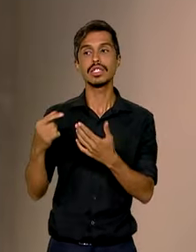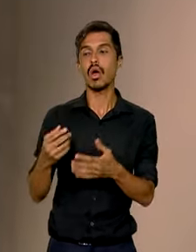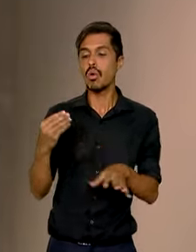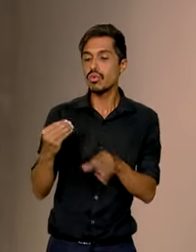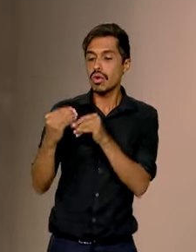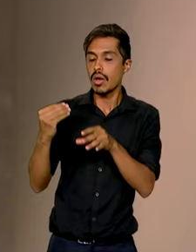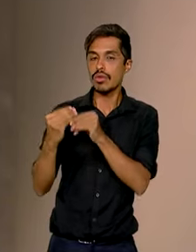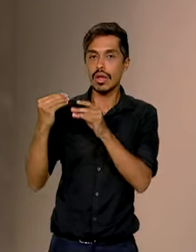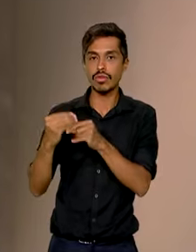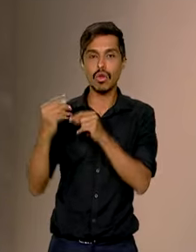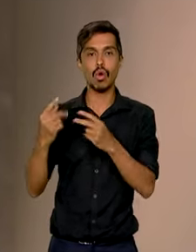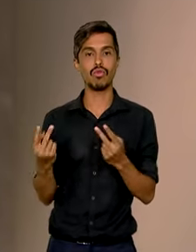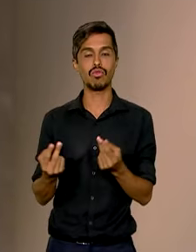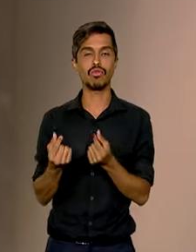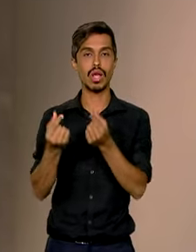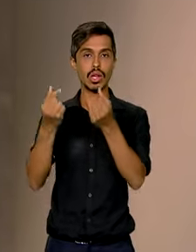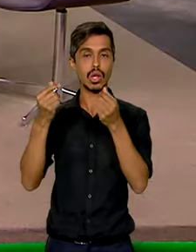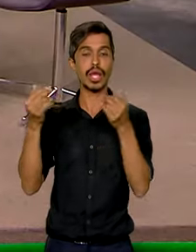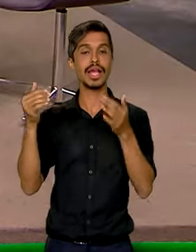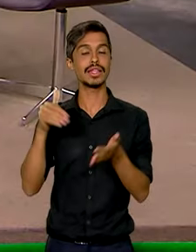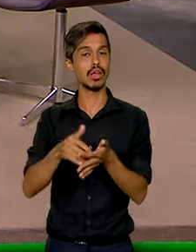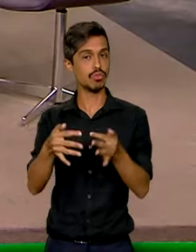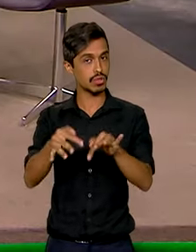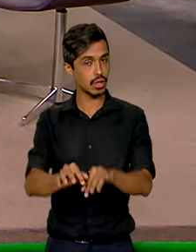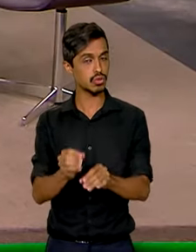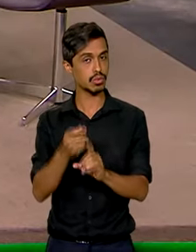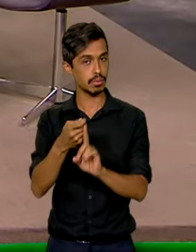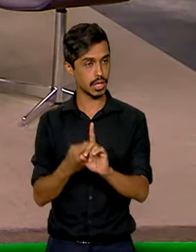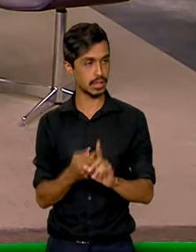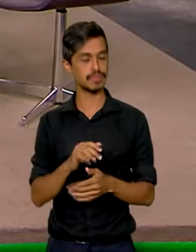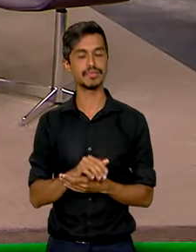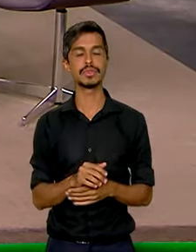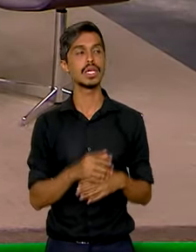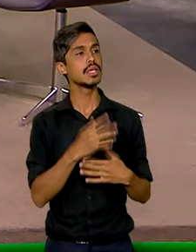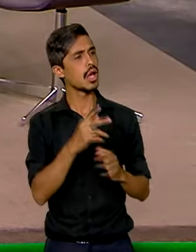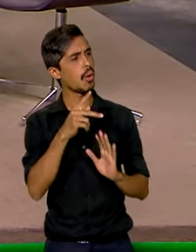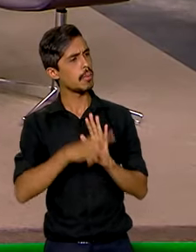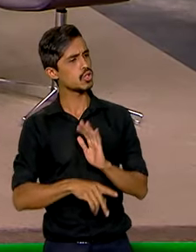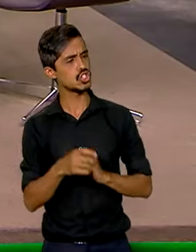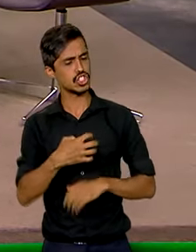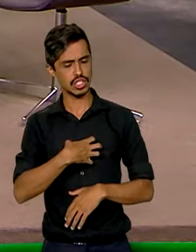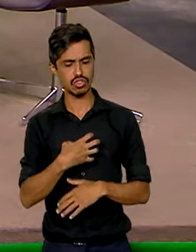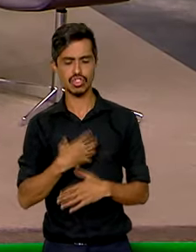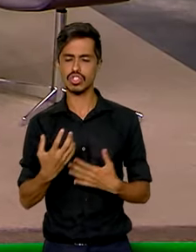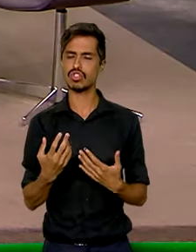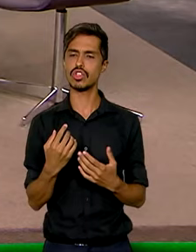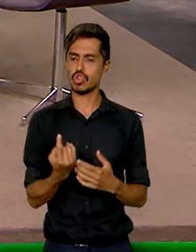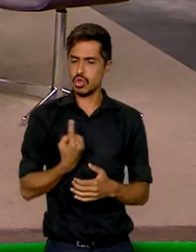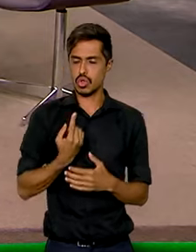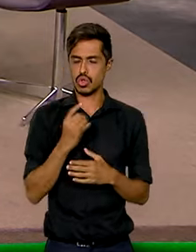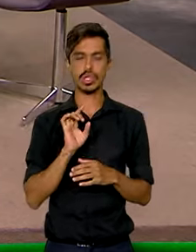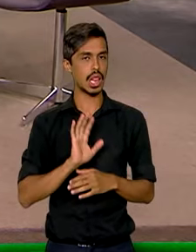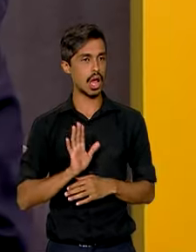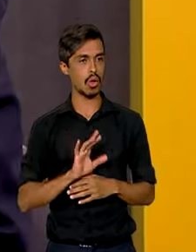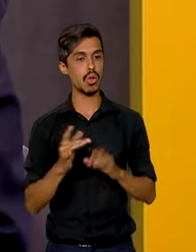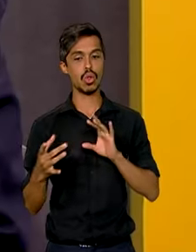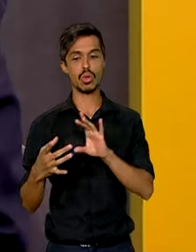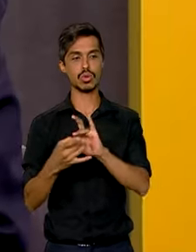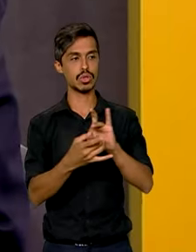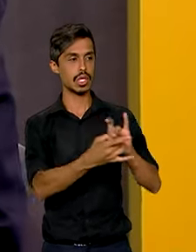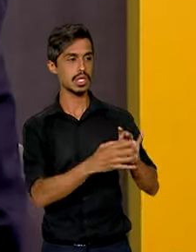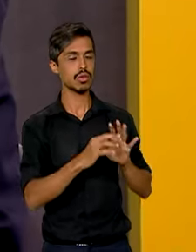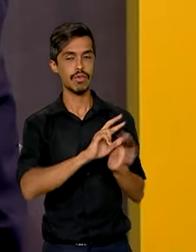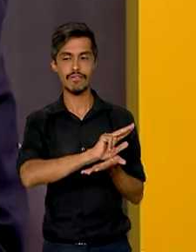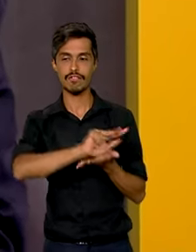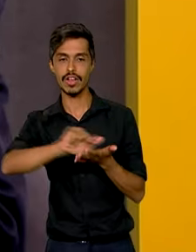receber no final do mês. Agora, é um programa que não existe de forma isolada, né? Ele se articula com várias outras